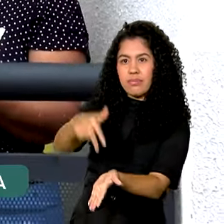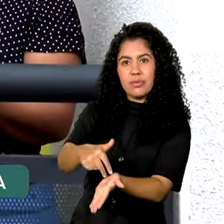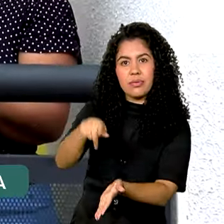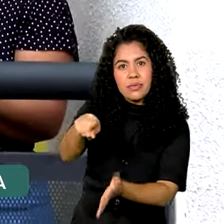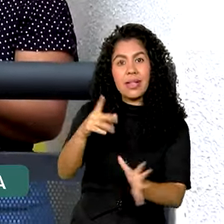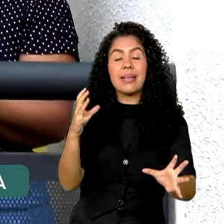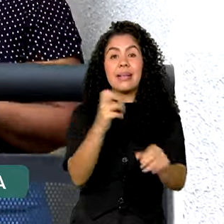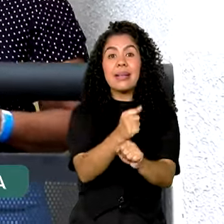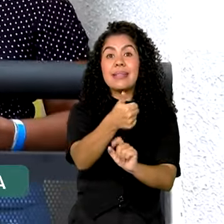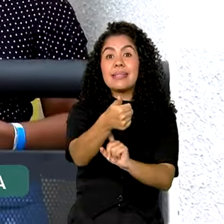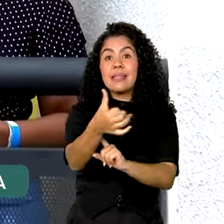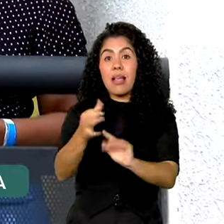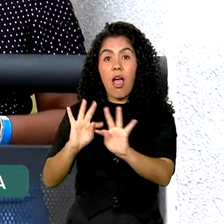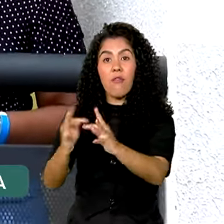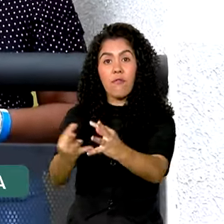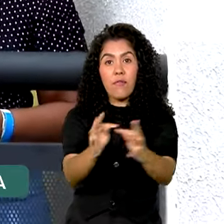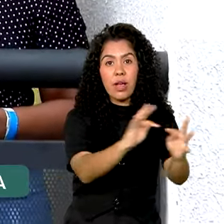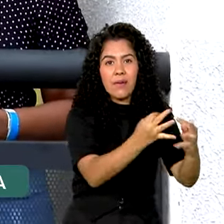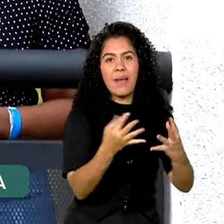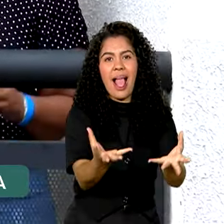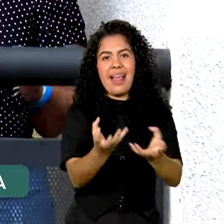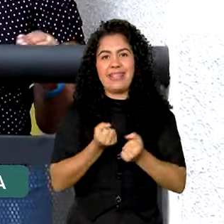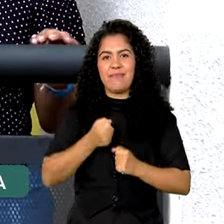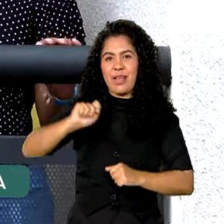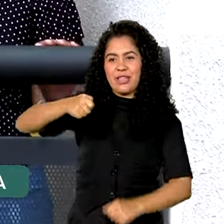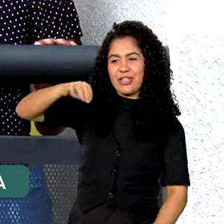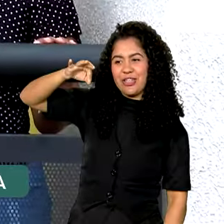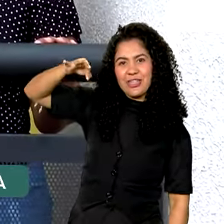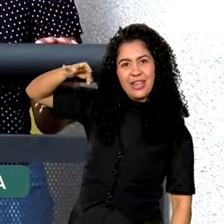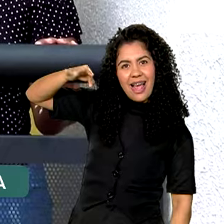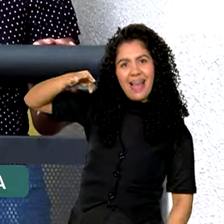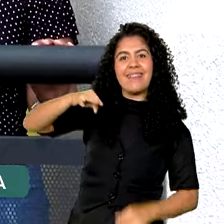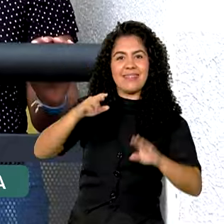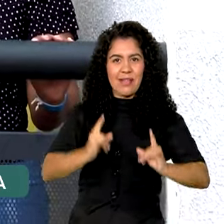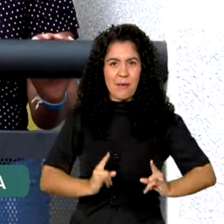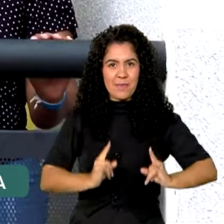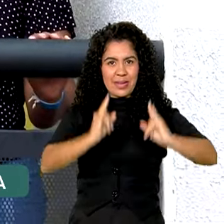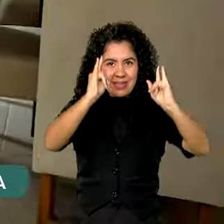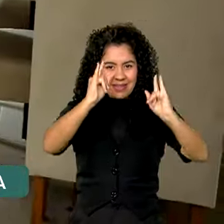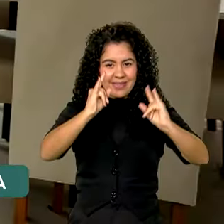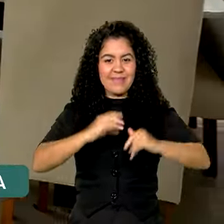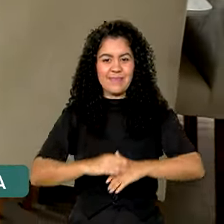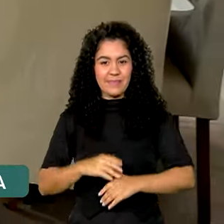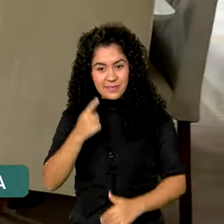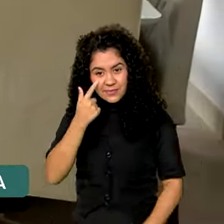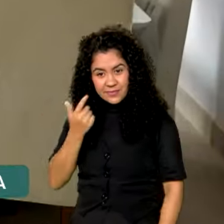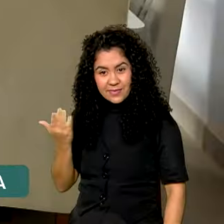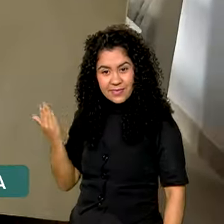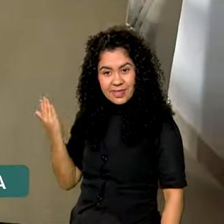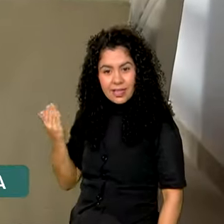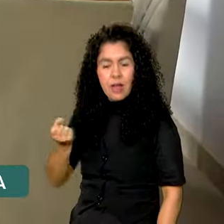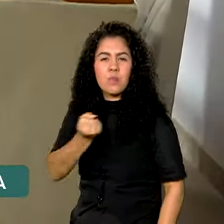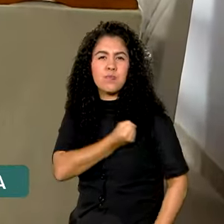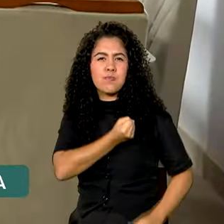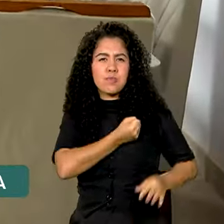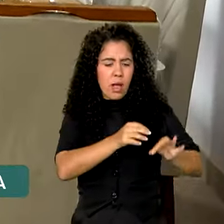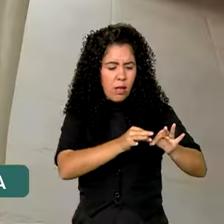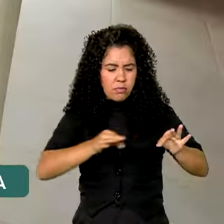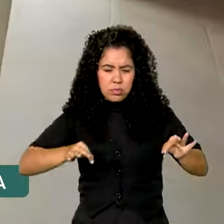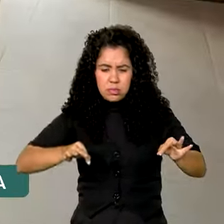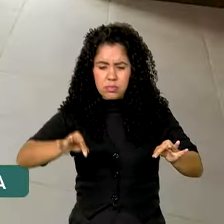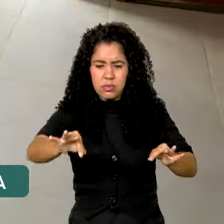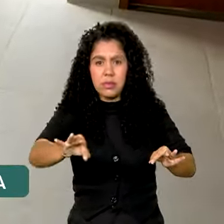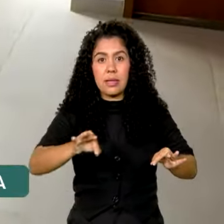16 famílias receberam as chaves dos apartamentos do primeiro bloco. Com um tamanho médio de